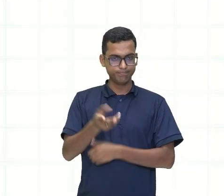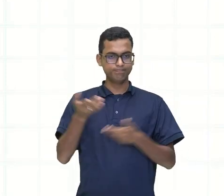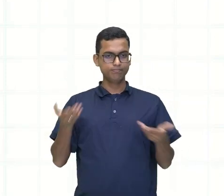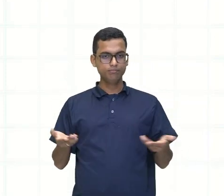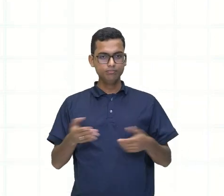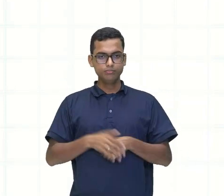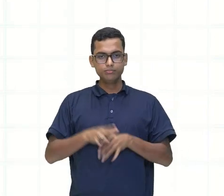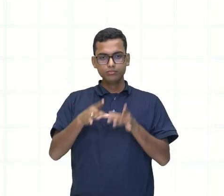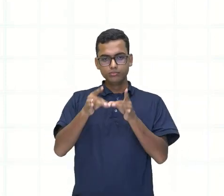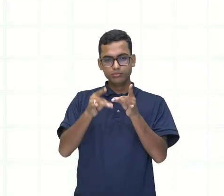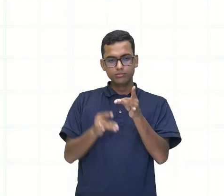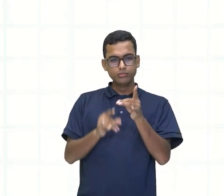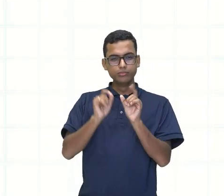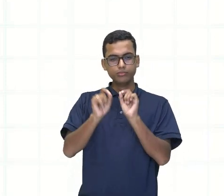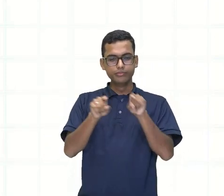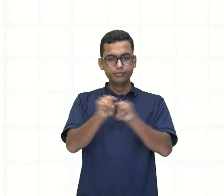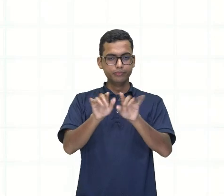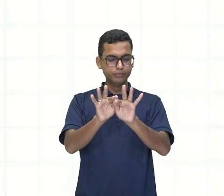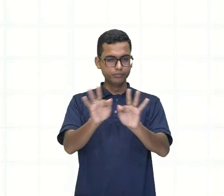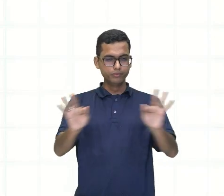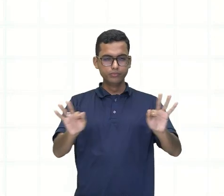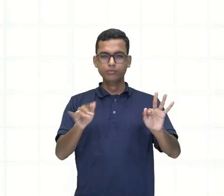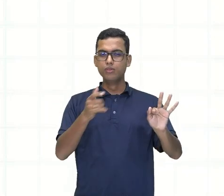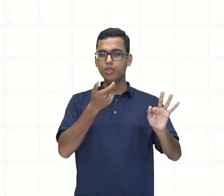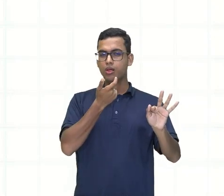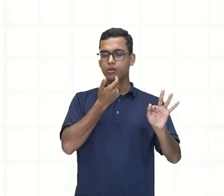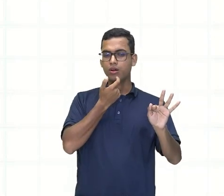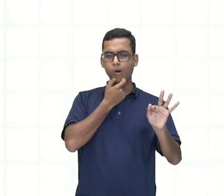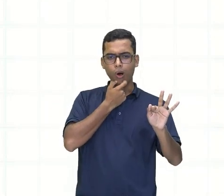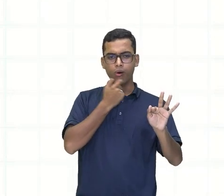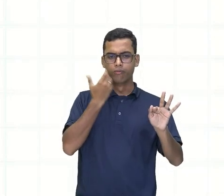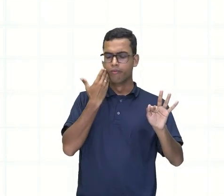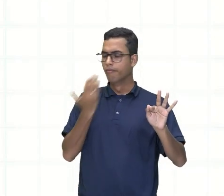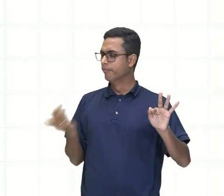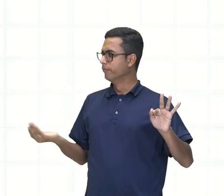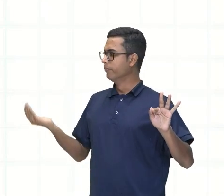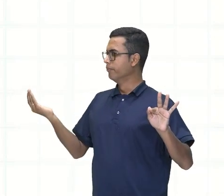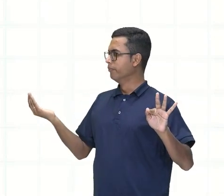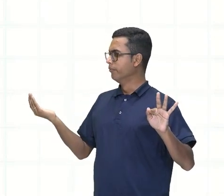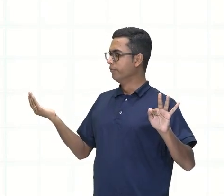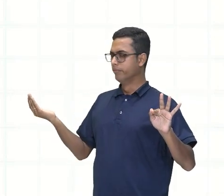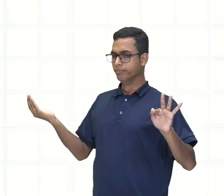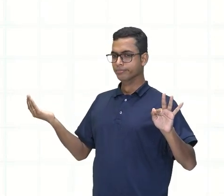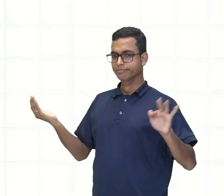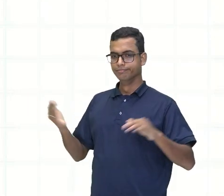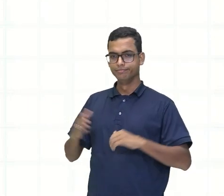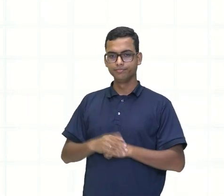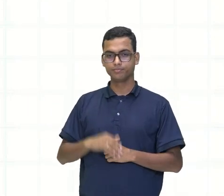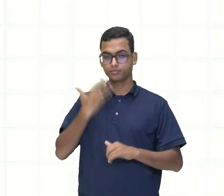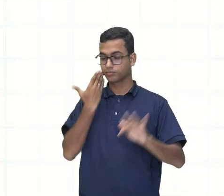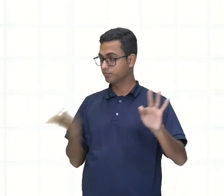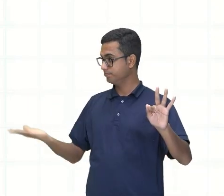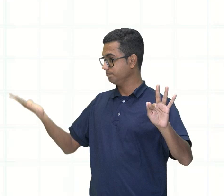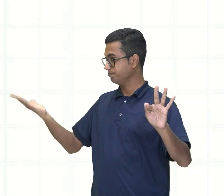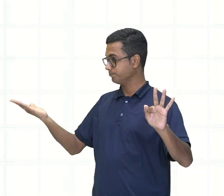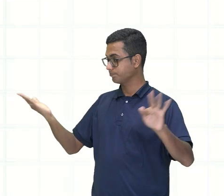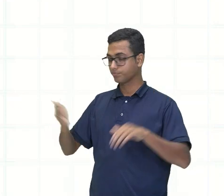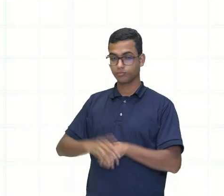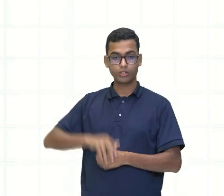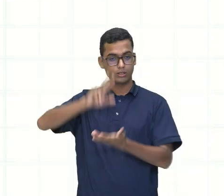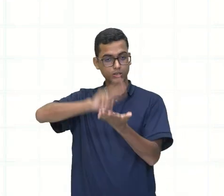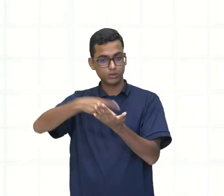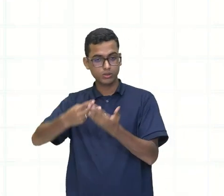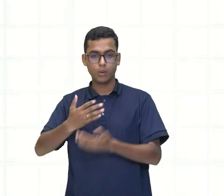studying music all morning. Então, a minha irmã estava estudando música durante a manhã